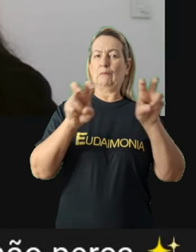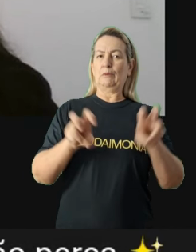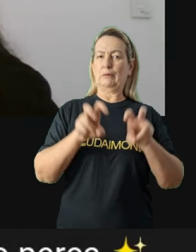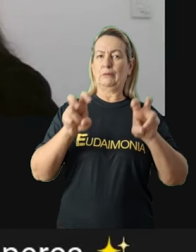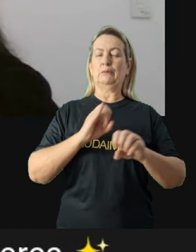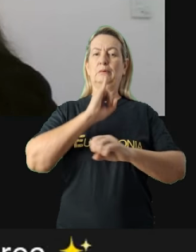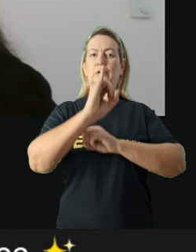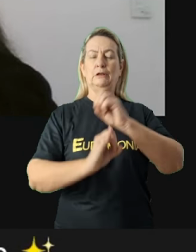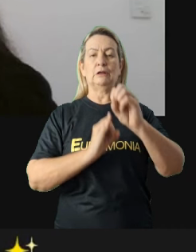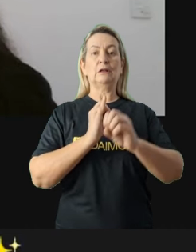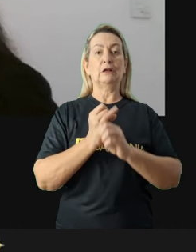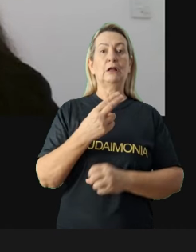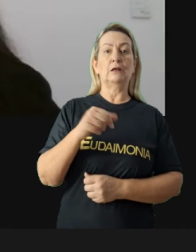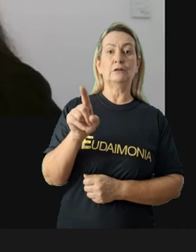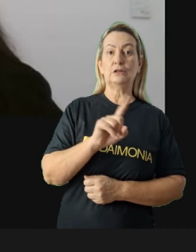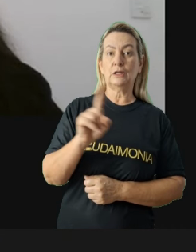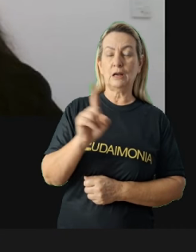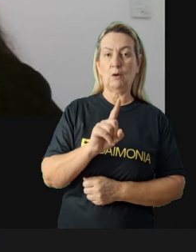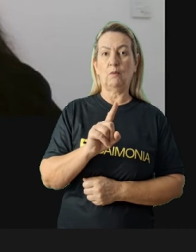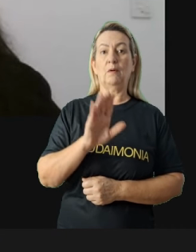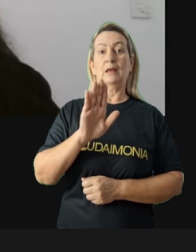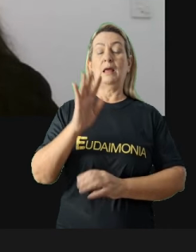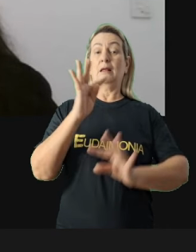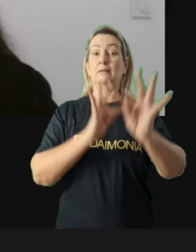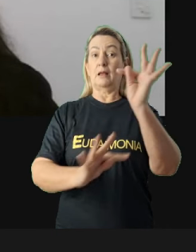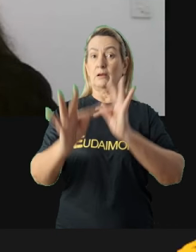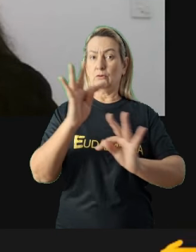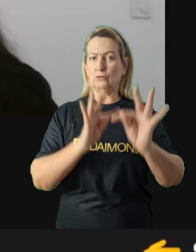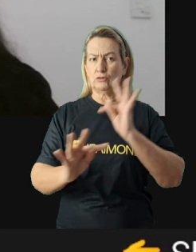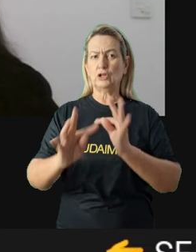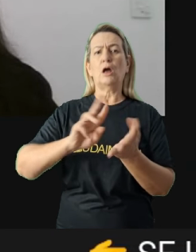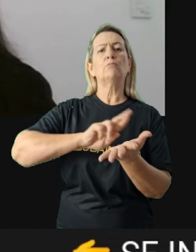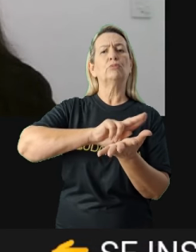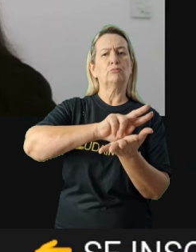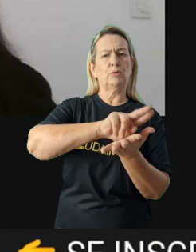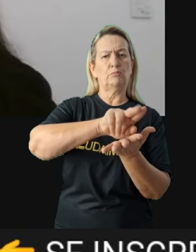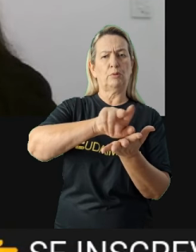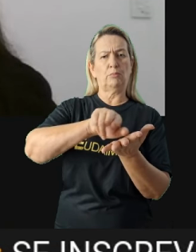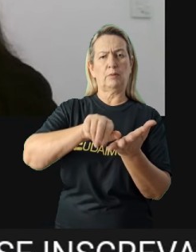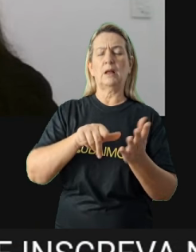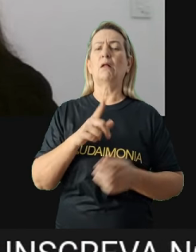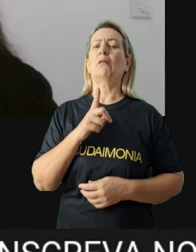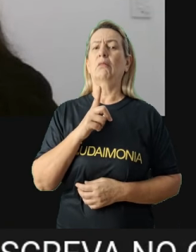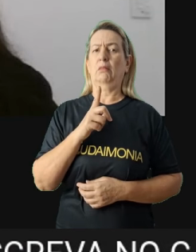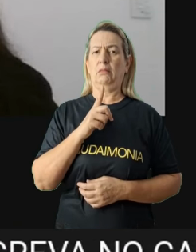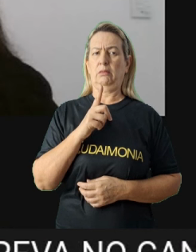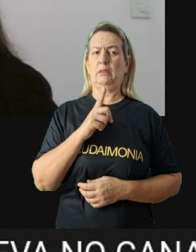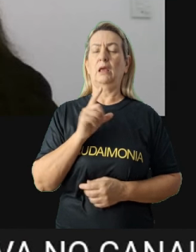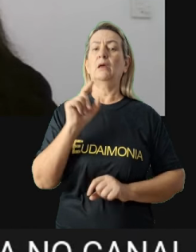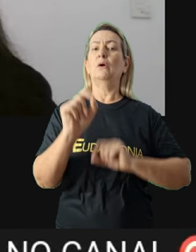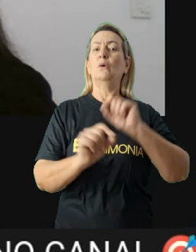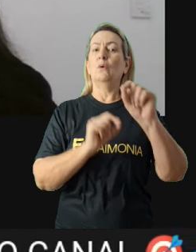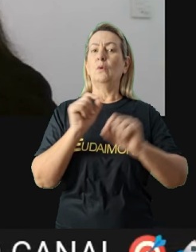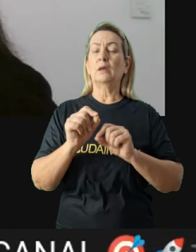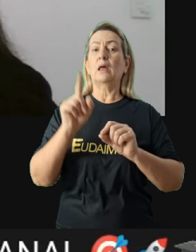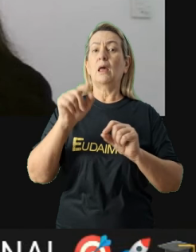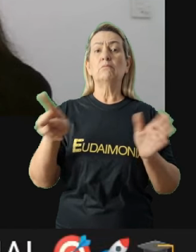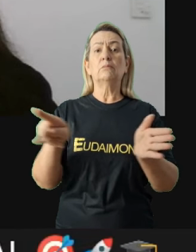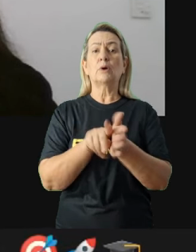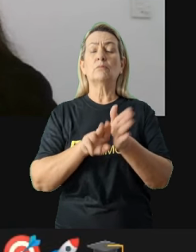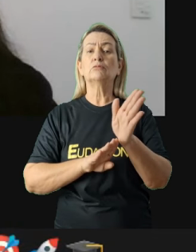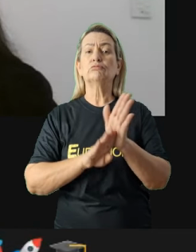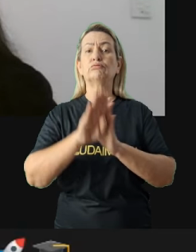mediado pelo computador, que está na internet, né? O que a gente pode acessar no smartphone, mas não, a tecnologia ela faz